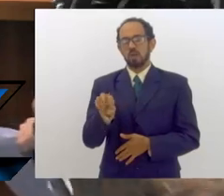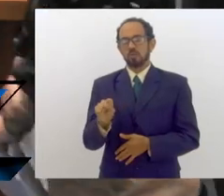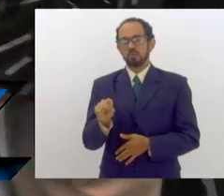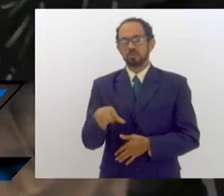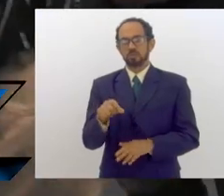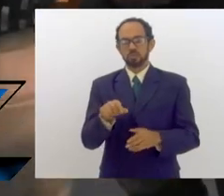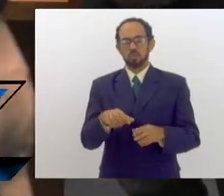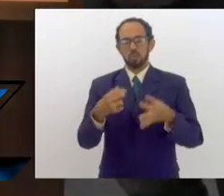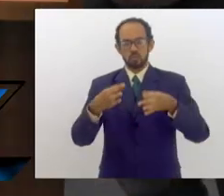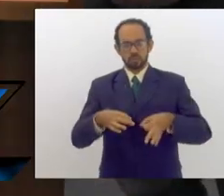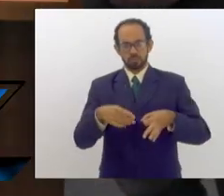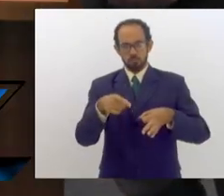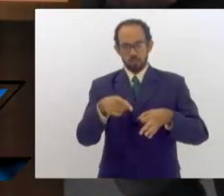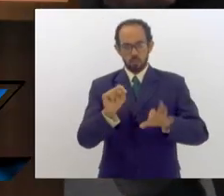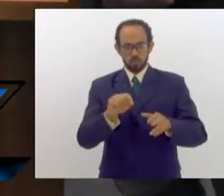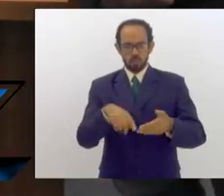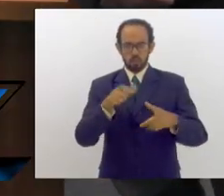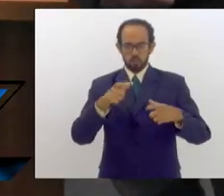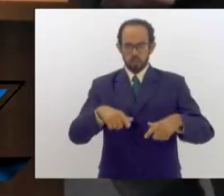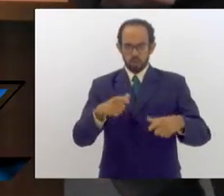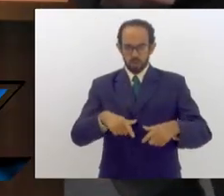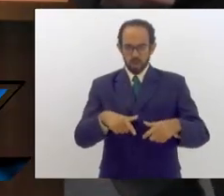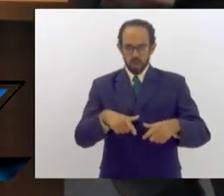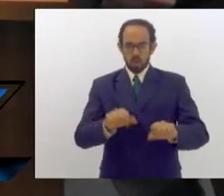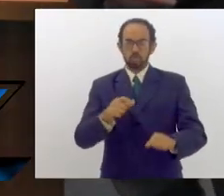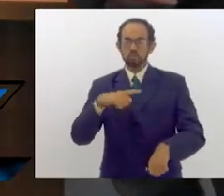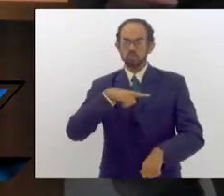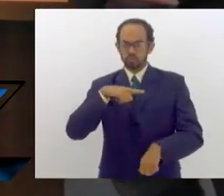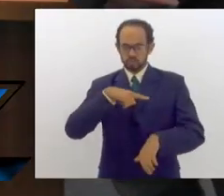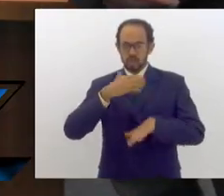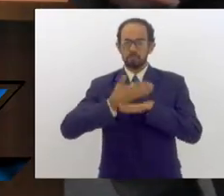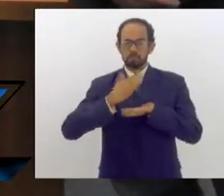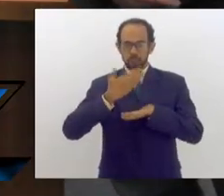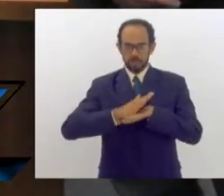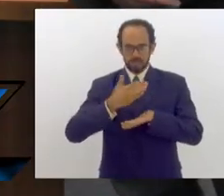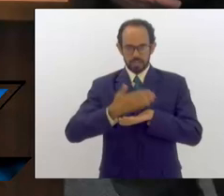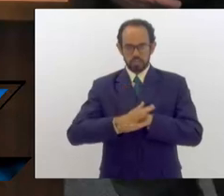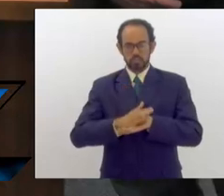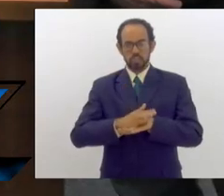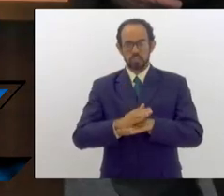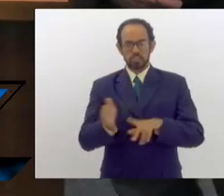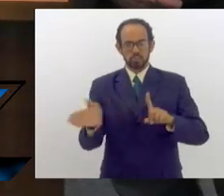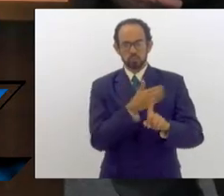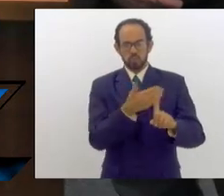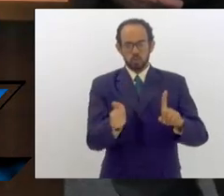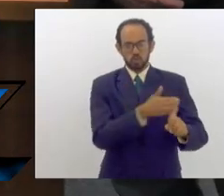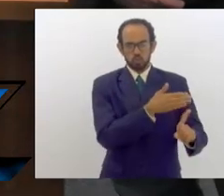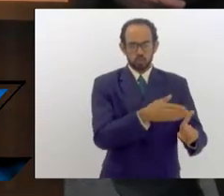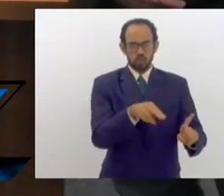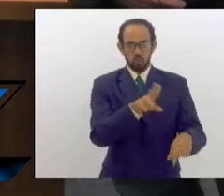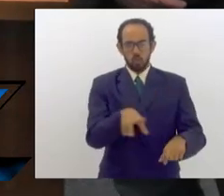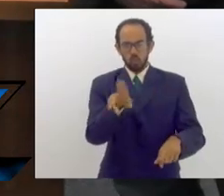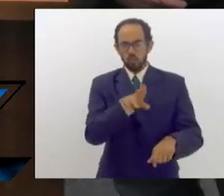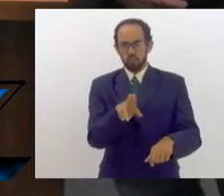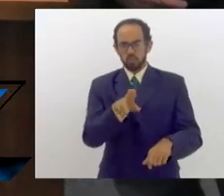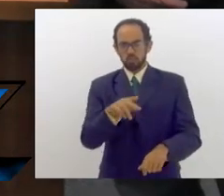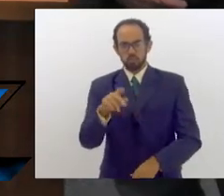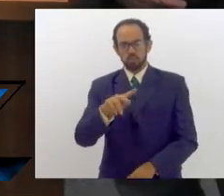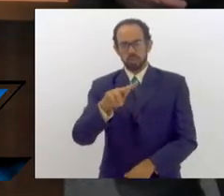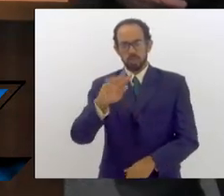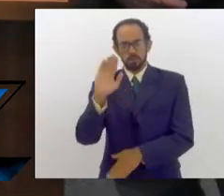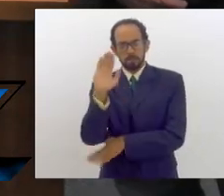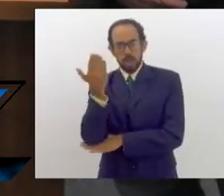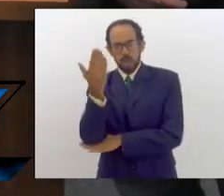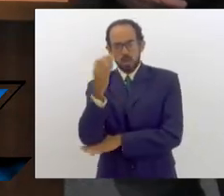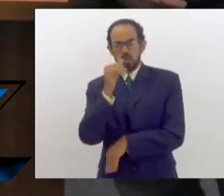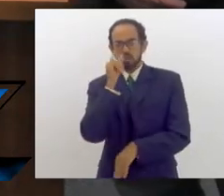de verdade que no local havia a prática de tortura com o uso de instrumentos como pau de arara e